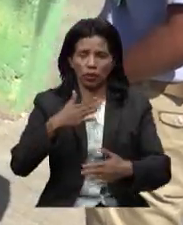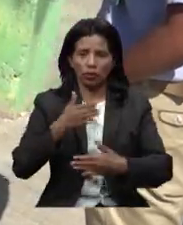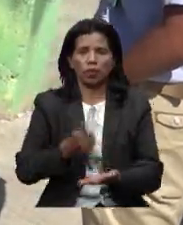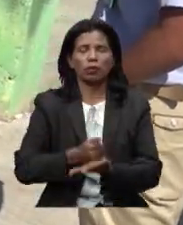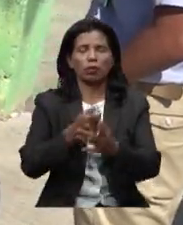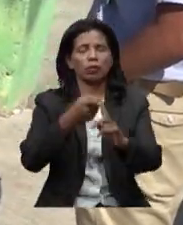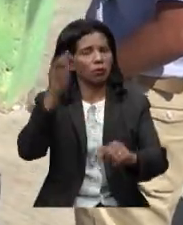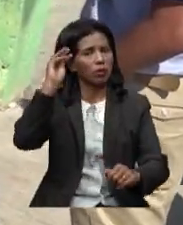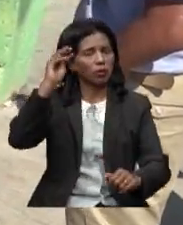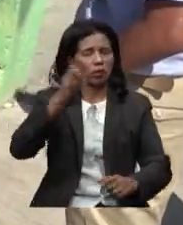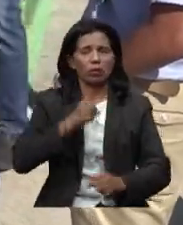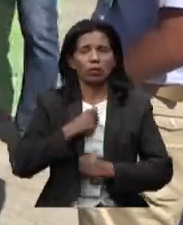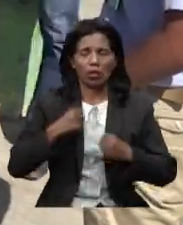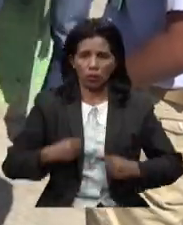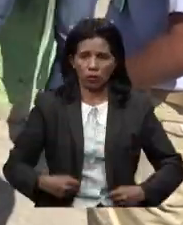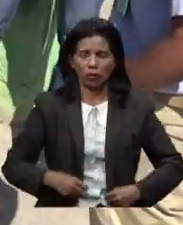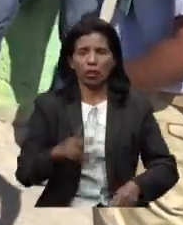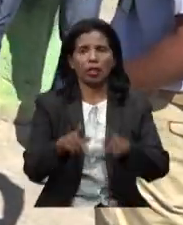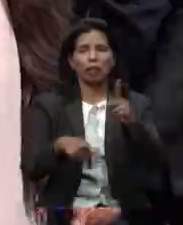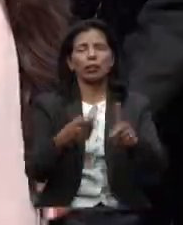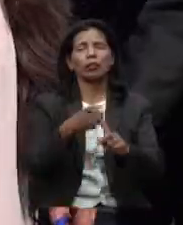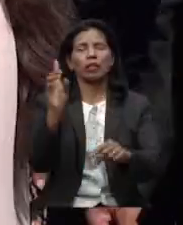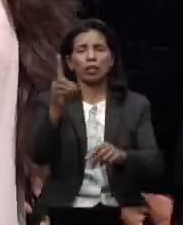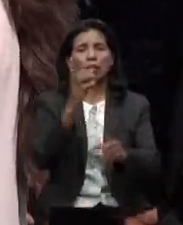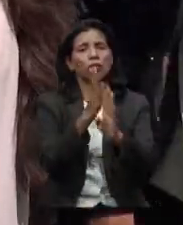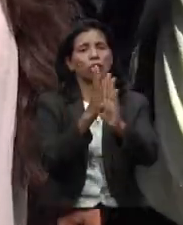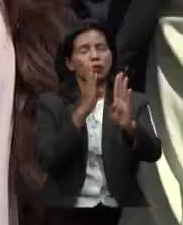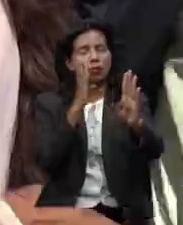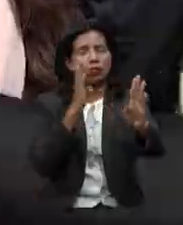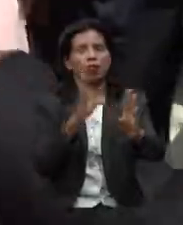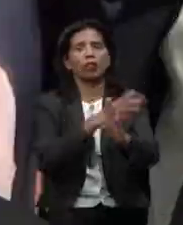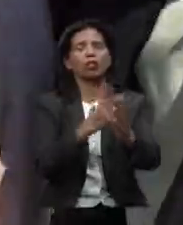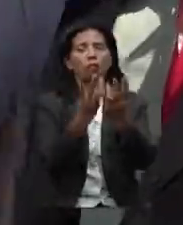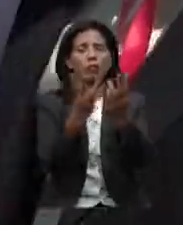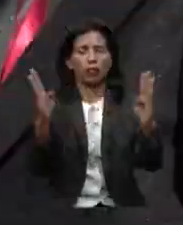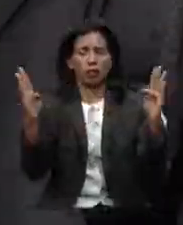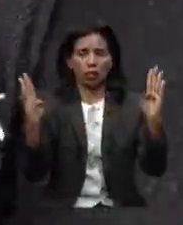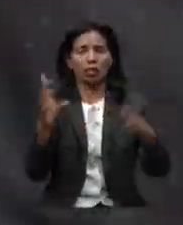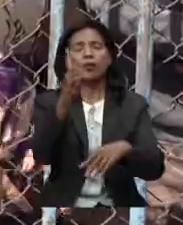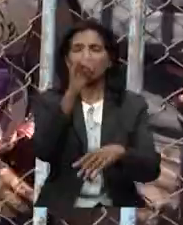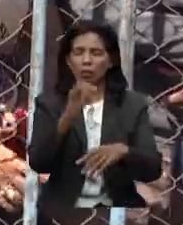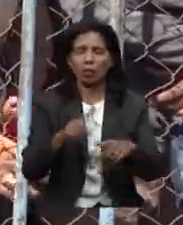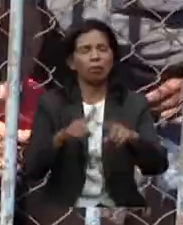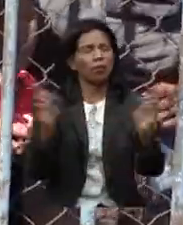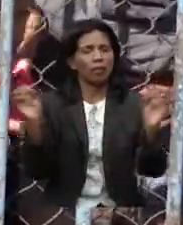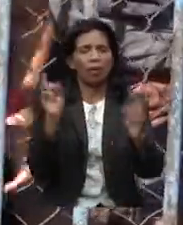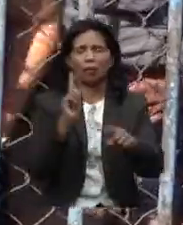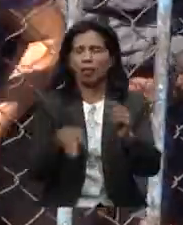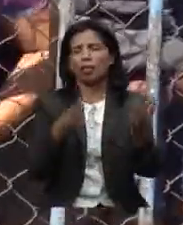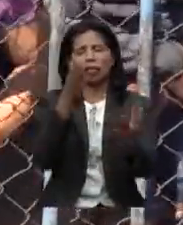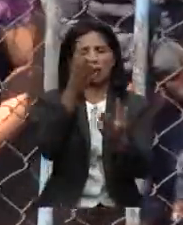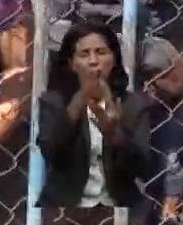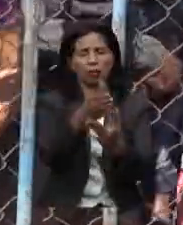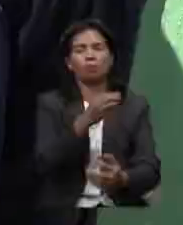Ministério Saúde, também a comunidade Balong o cidadeiro forma ona ia portão Porto Dili, mas bela consegue também ba consulta,